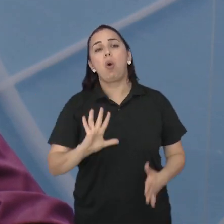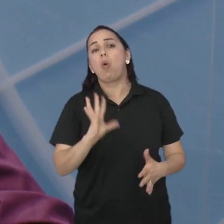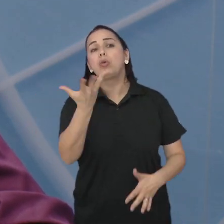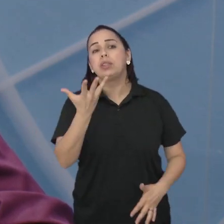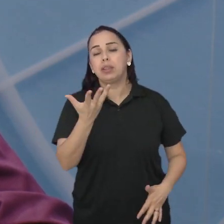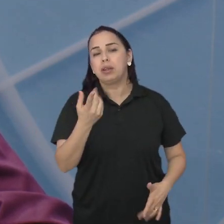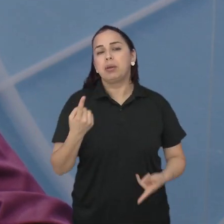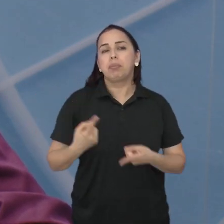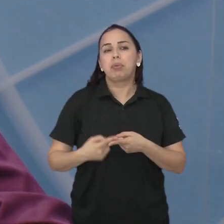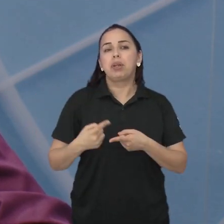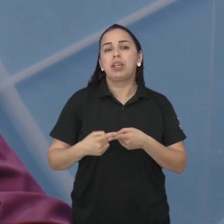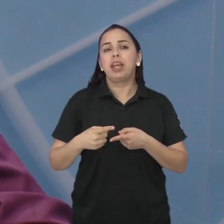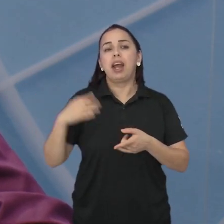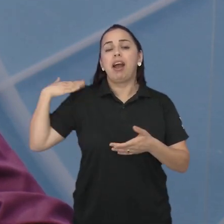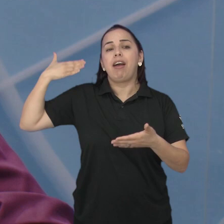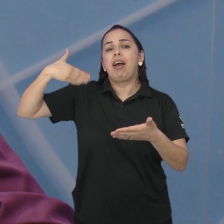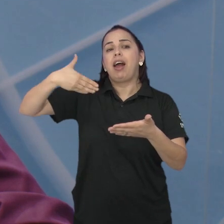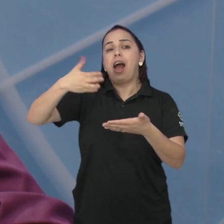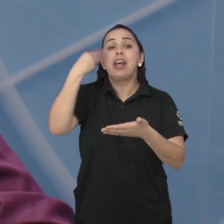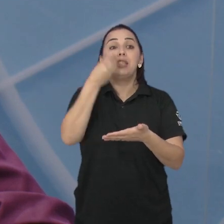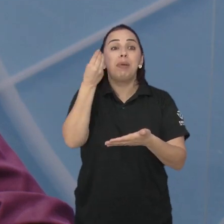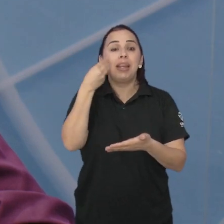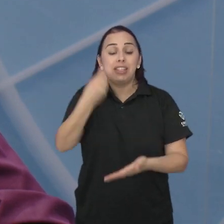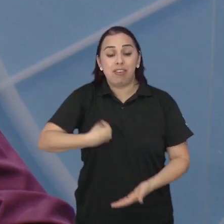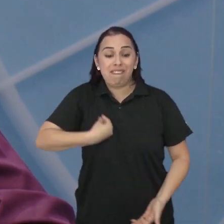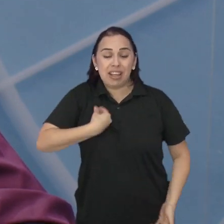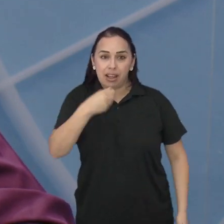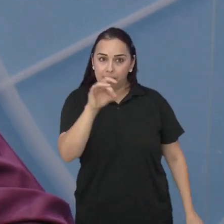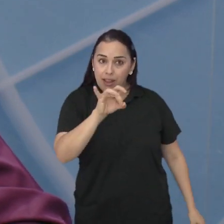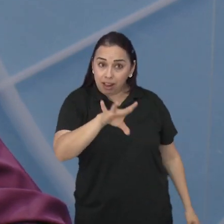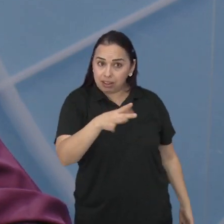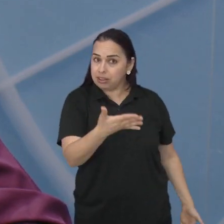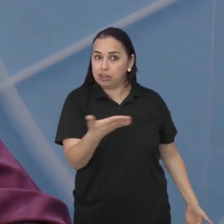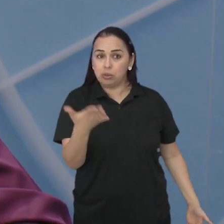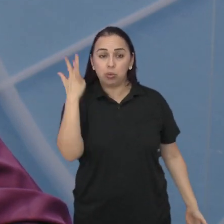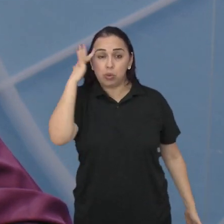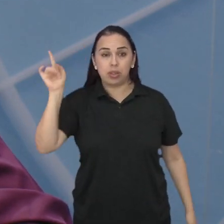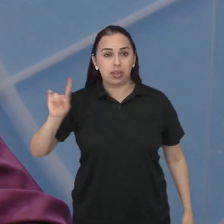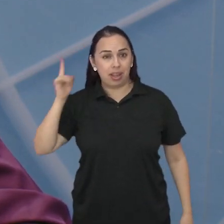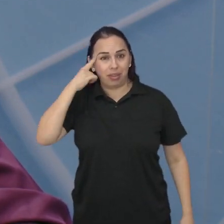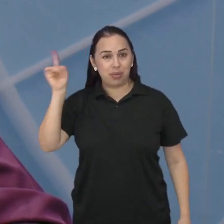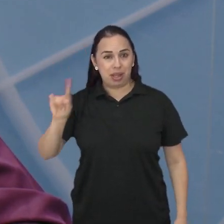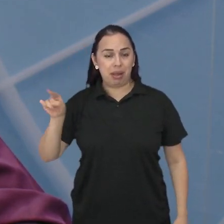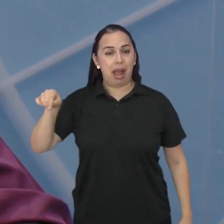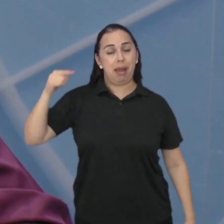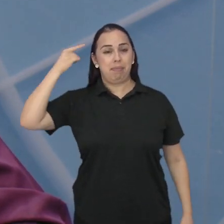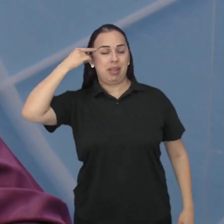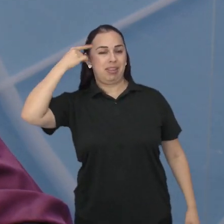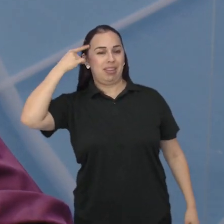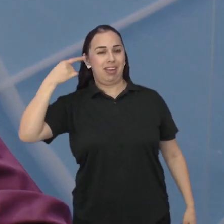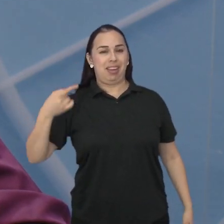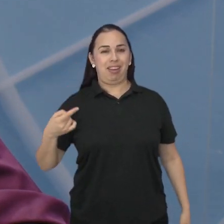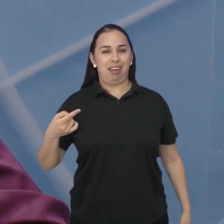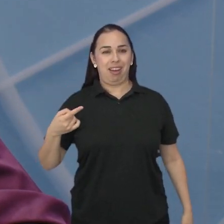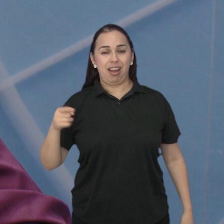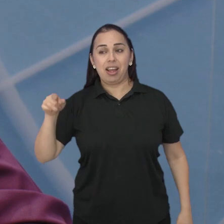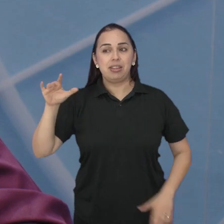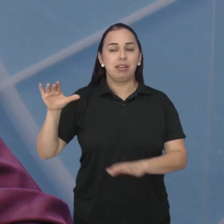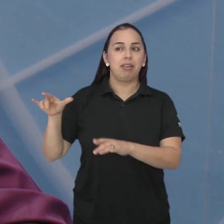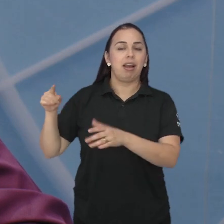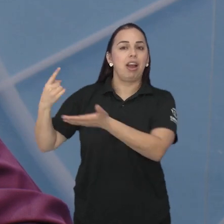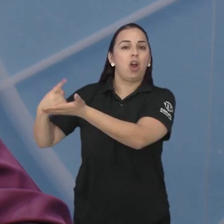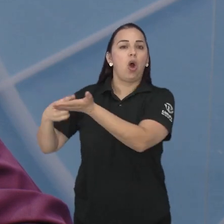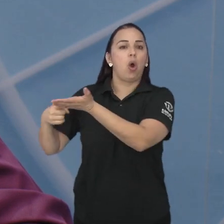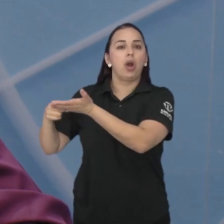sabe qual a trajetória de vida daquela pessoa. E às vezes, né, até por senso comum, e pensar, não, o que é o senso comum?